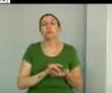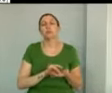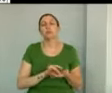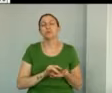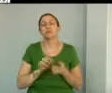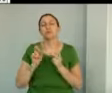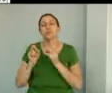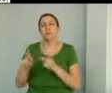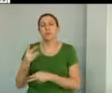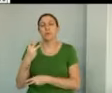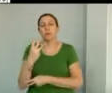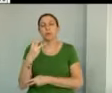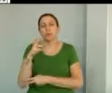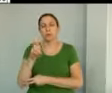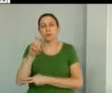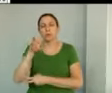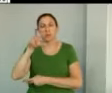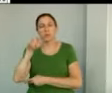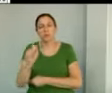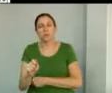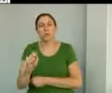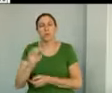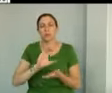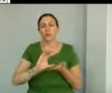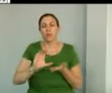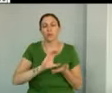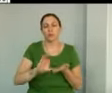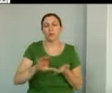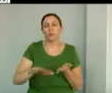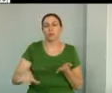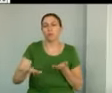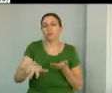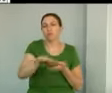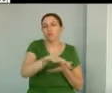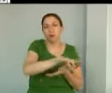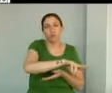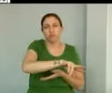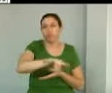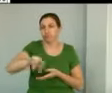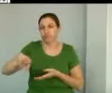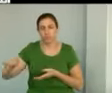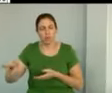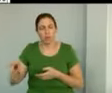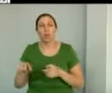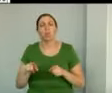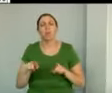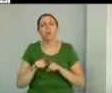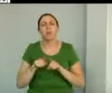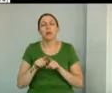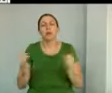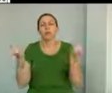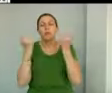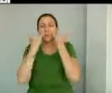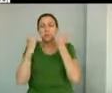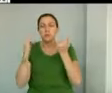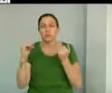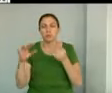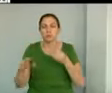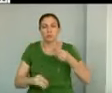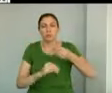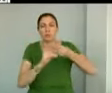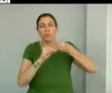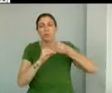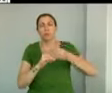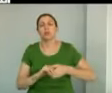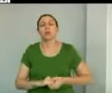35 milhões para investimentos e demais ações aí do município. Só uma informação adicional, ele não está aqui dentro, porque ele está dentro do